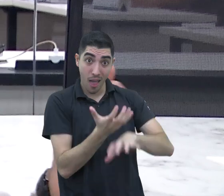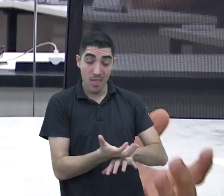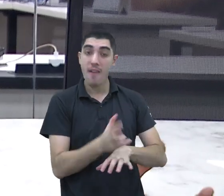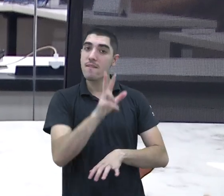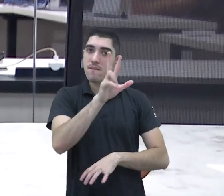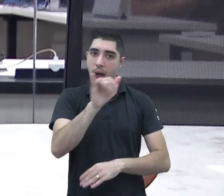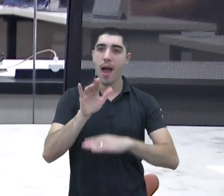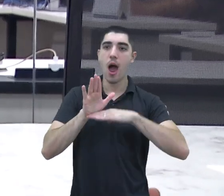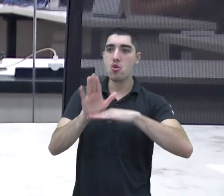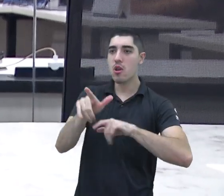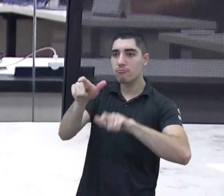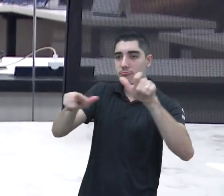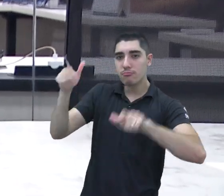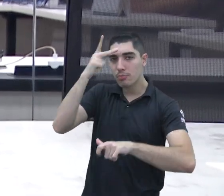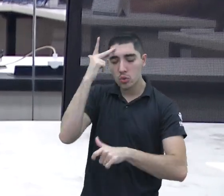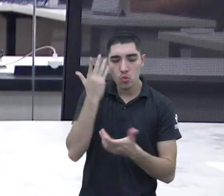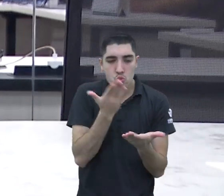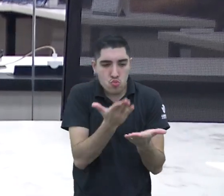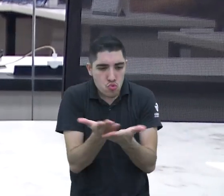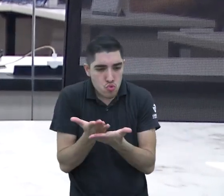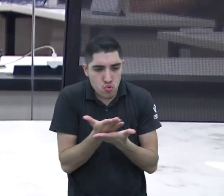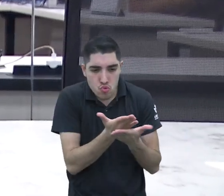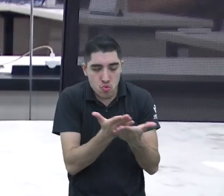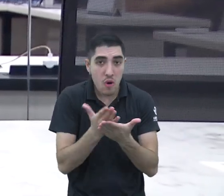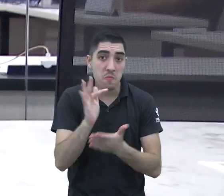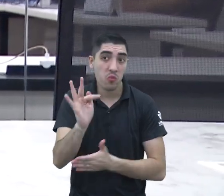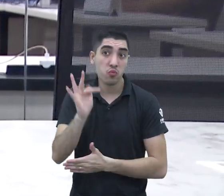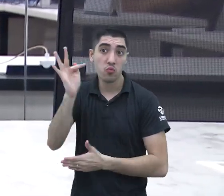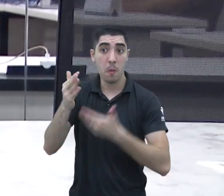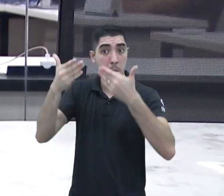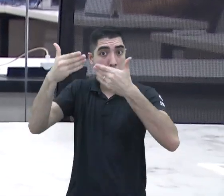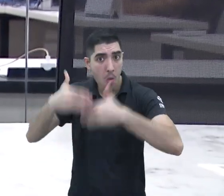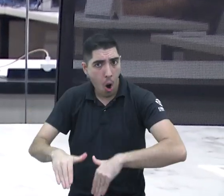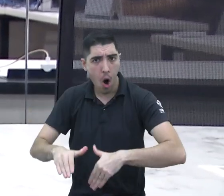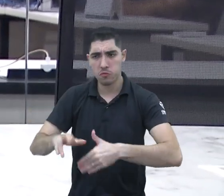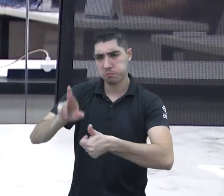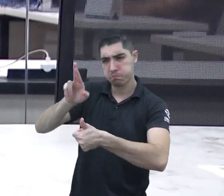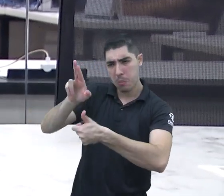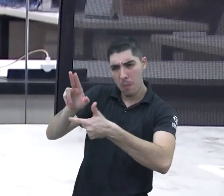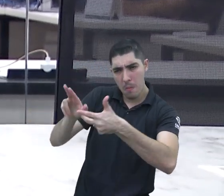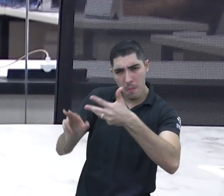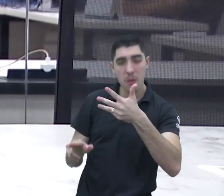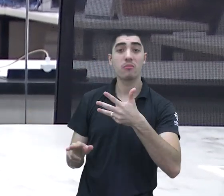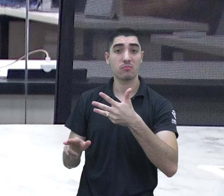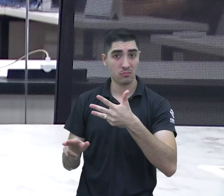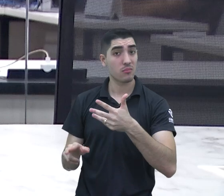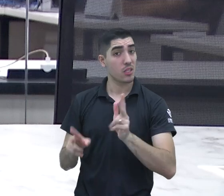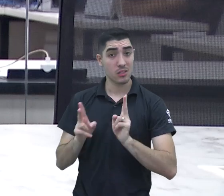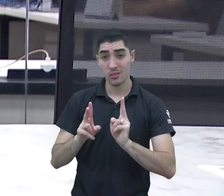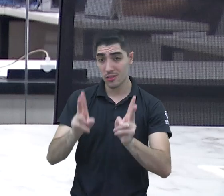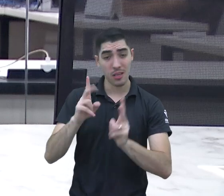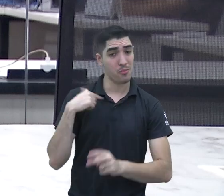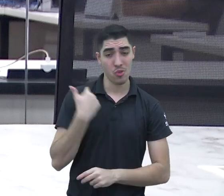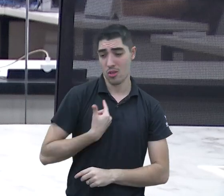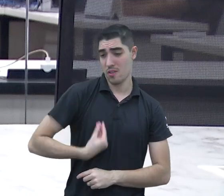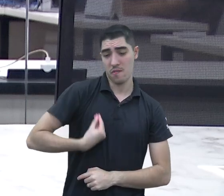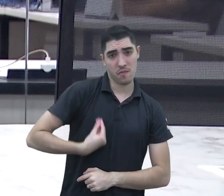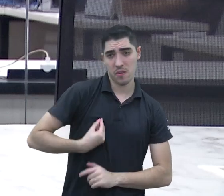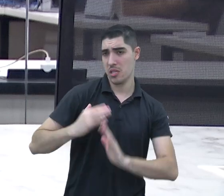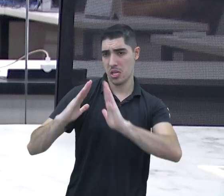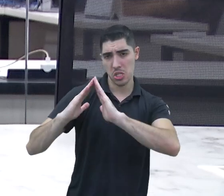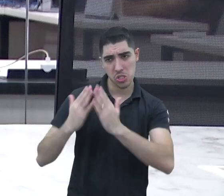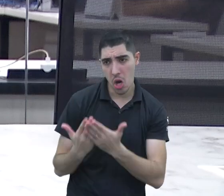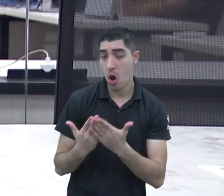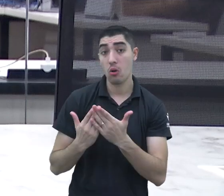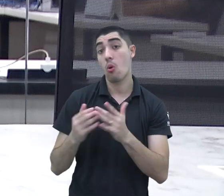com disciplinas que vão ajudar os alunos aí a se prepararem para os vestibulares e também para as diversas provas aí que a gente tem, né, ao longo